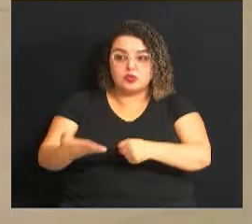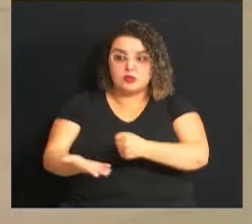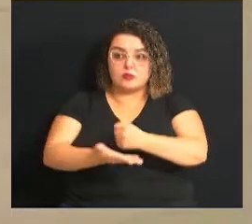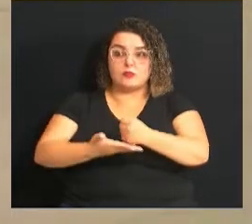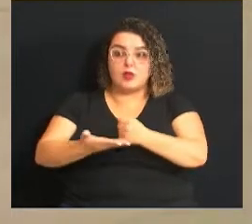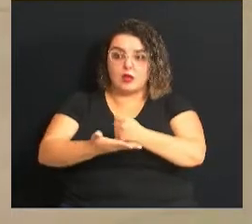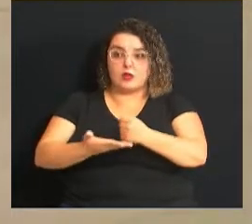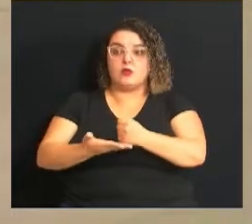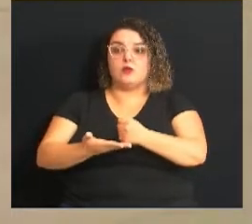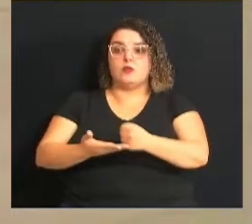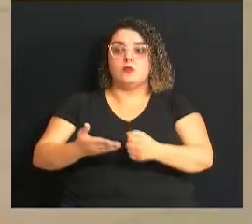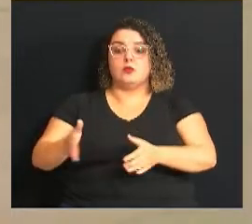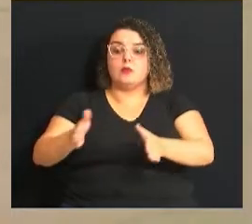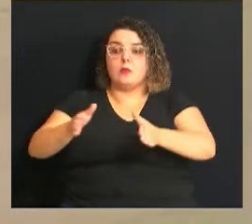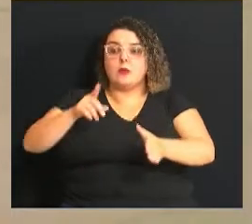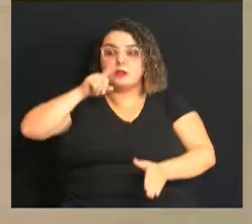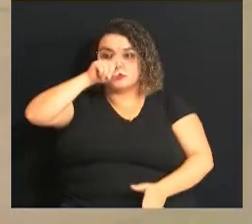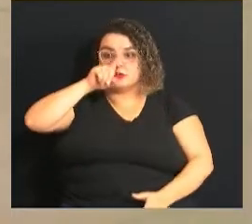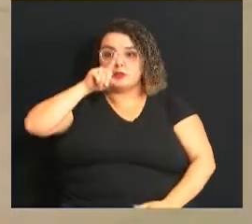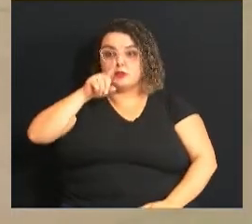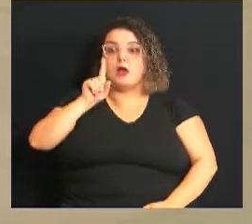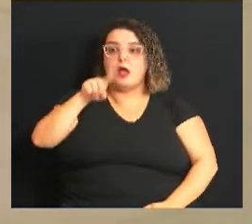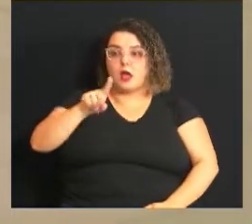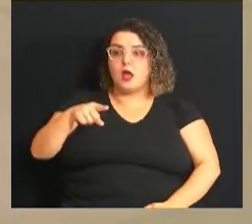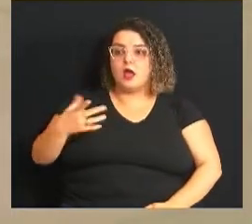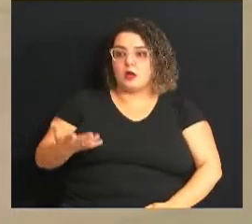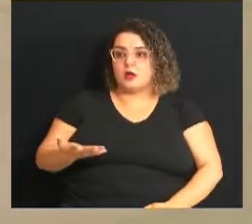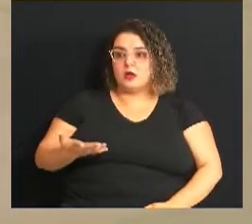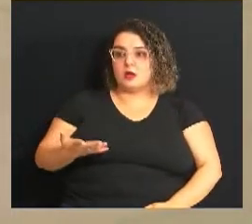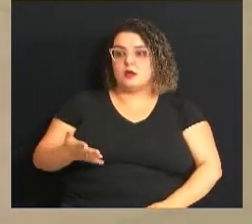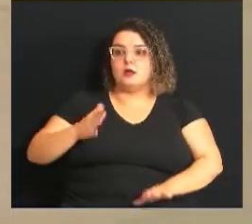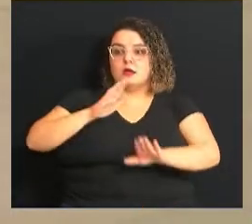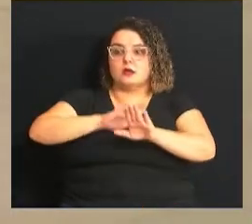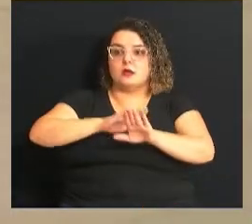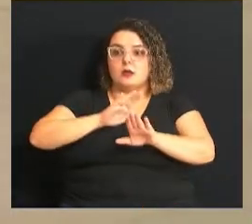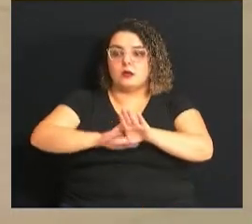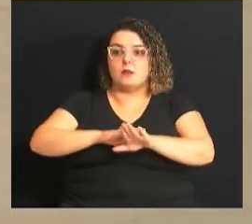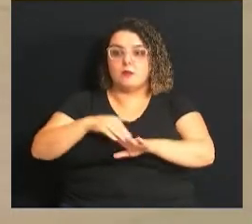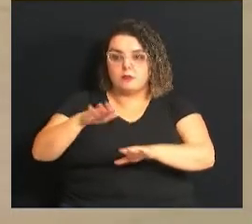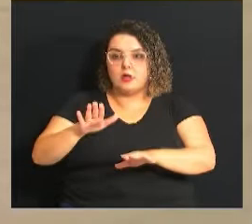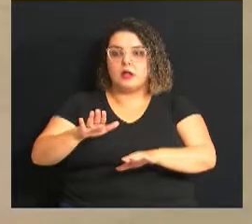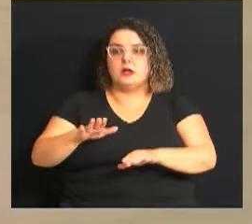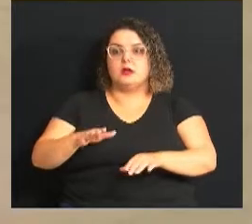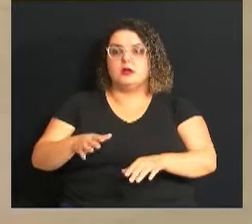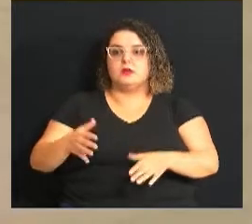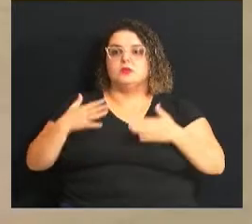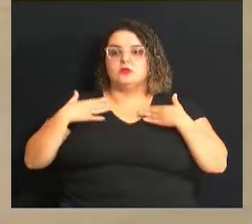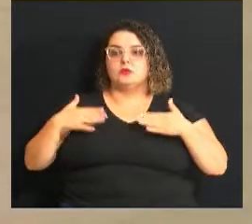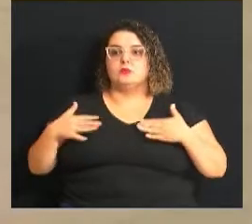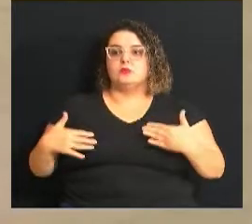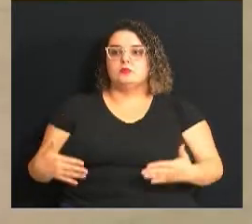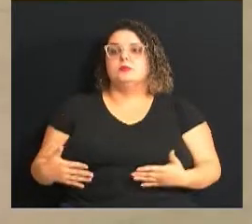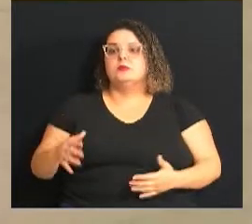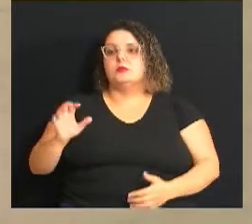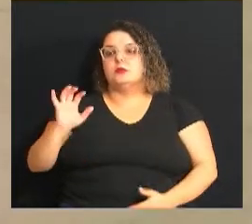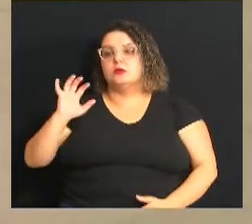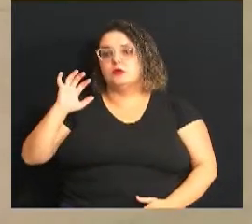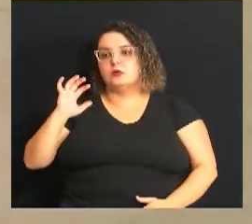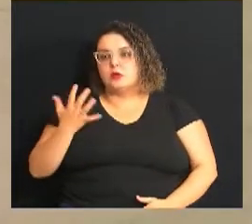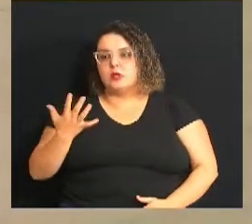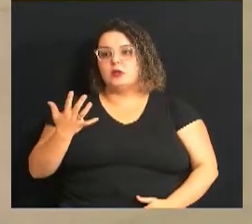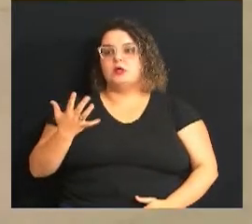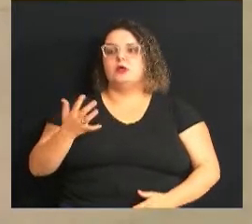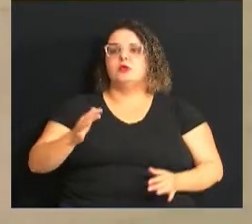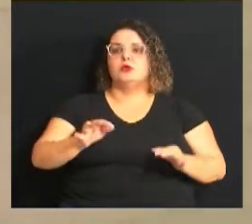situação de risco. Exatamente. Além dessa atividade mais operacional que nós fazemos, do atendimento às ocorrências, do programa